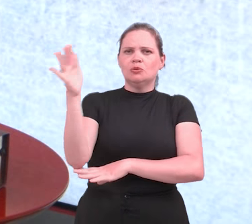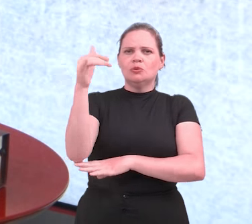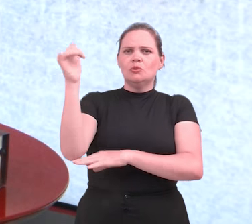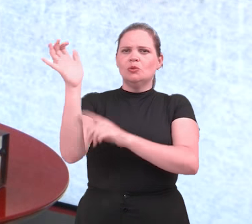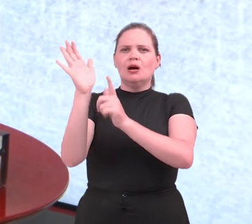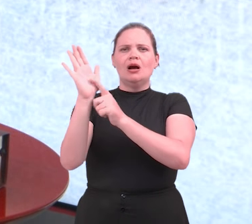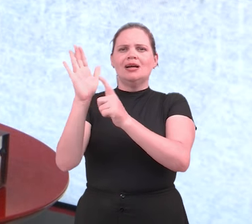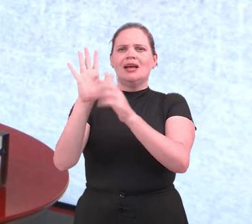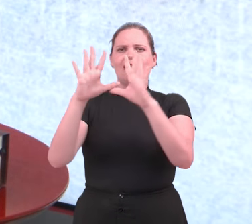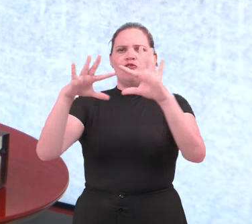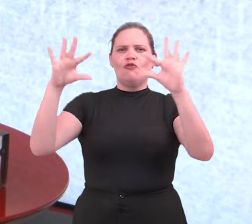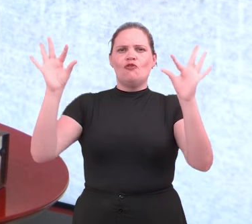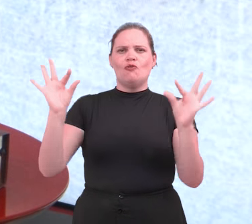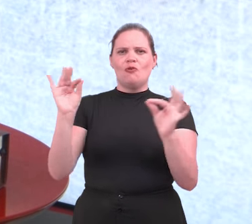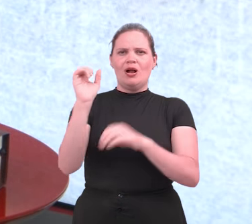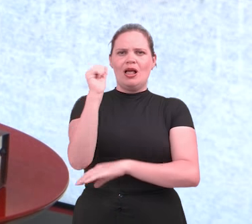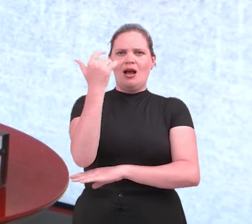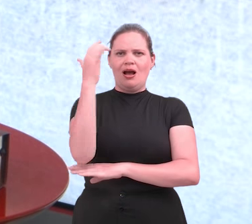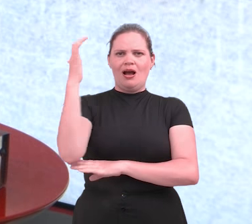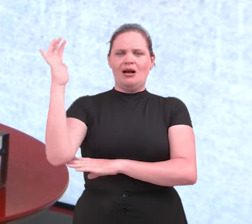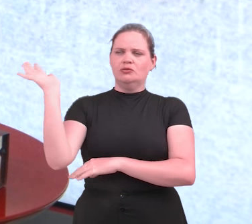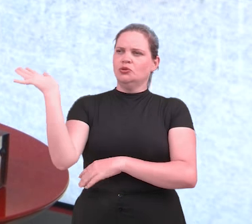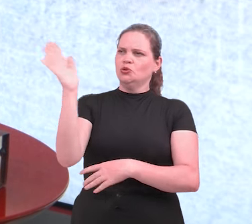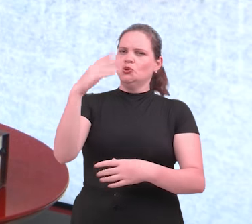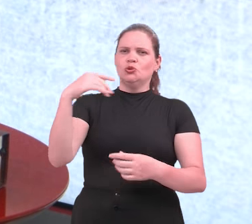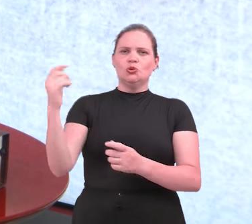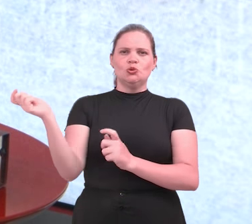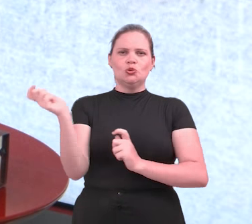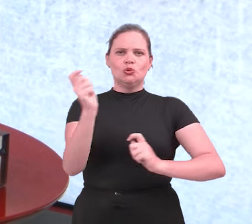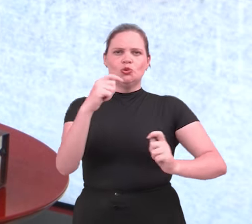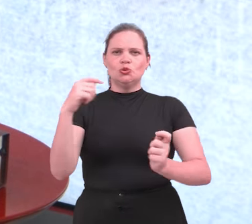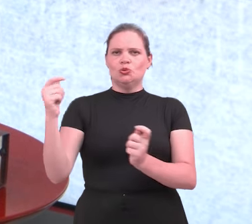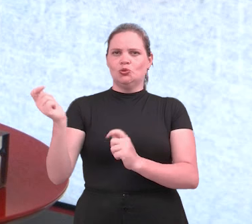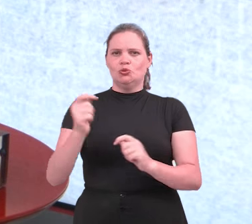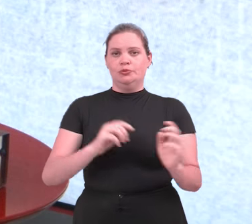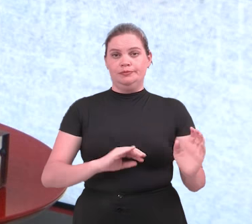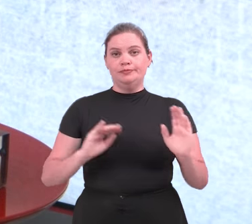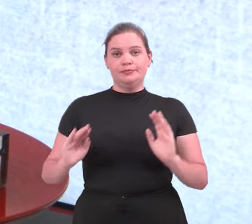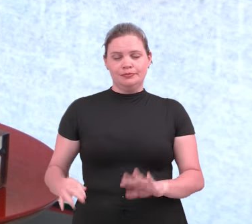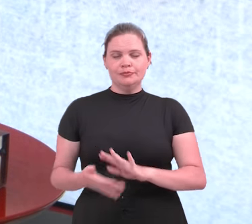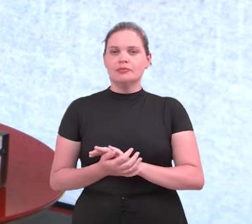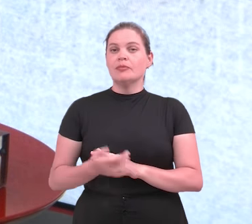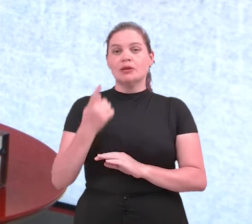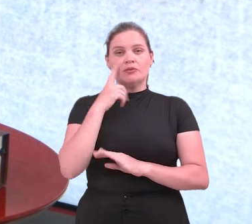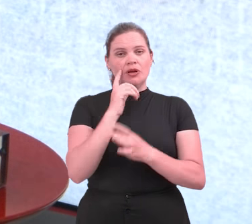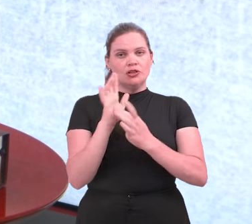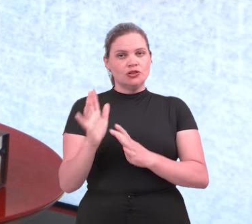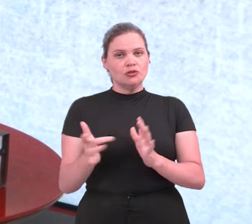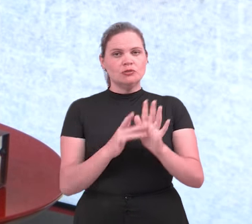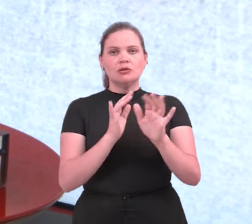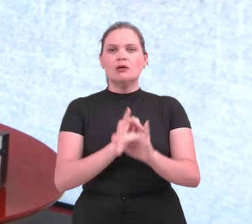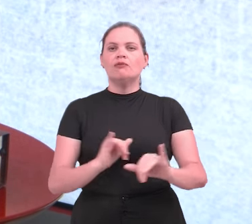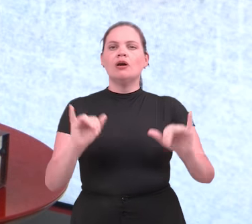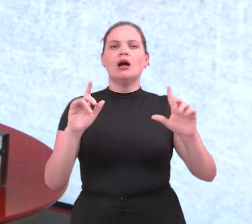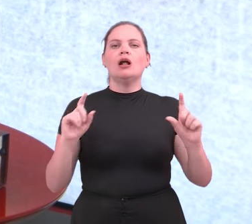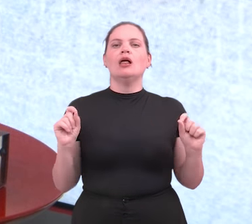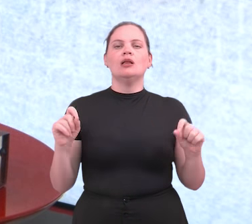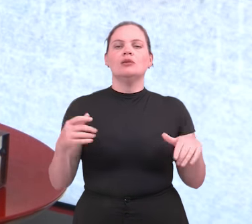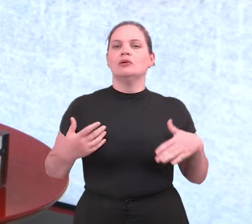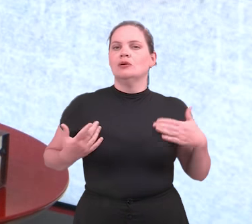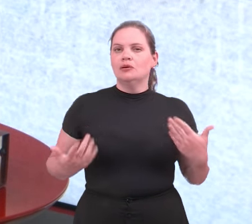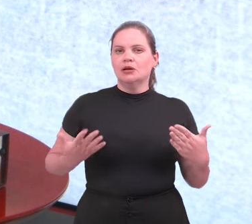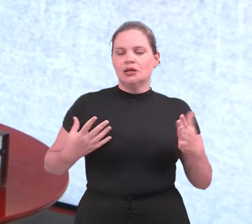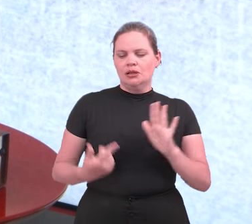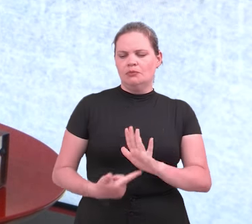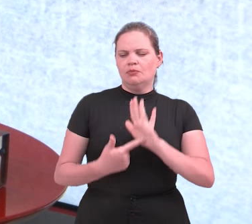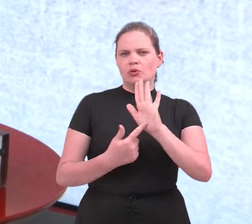bem, o Senhor Jesus, aqui na sua palavra, ele está falando exatamente a respeito da